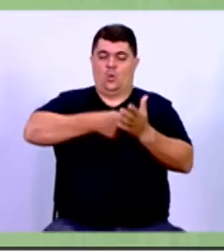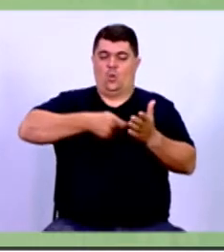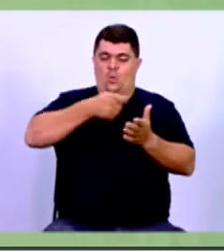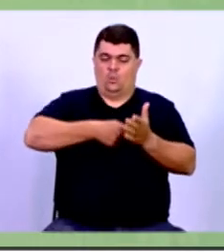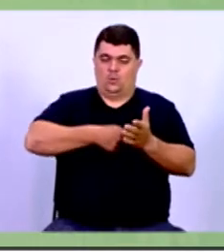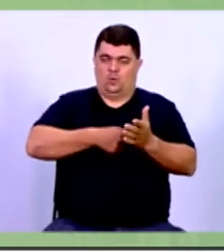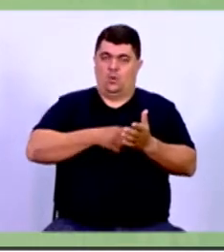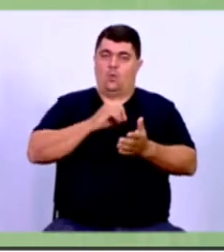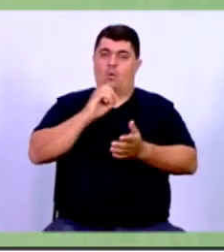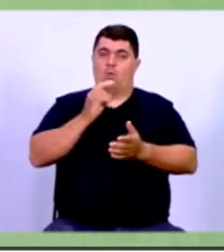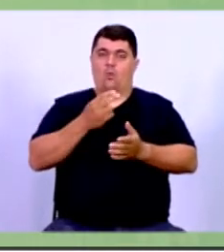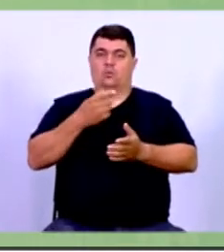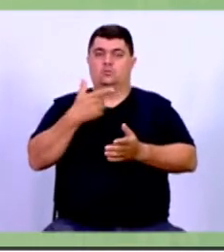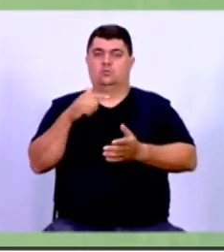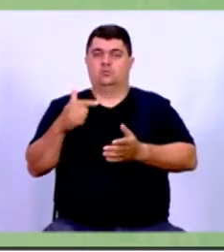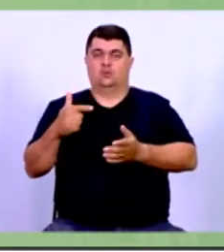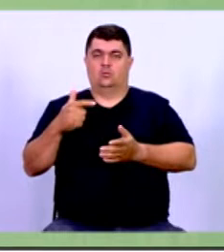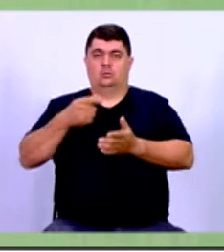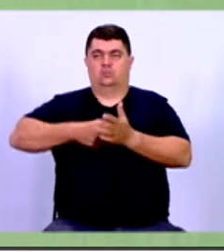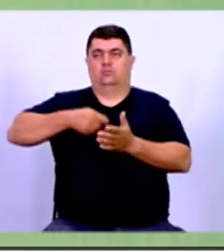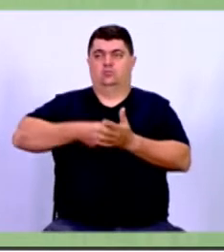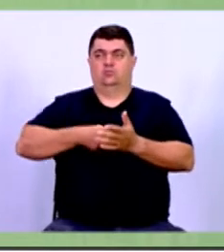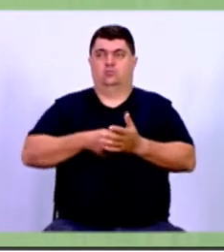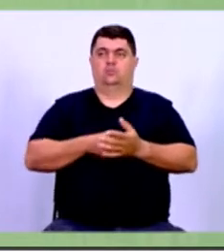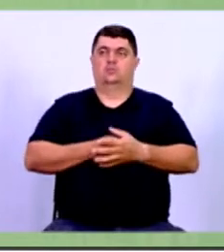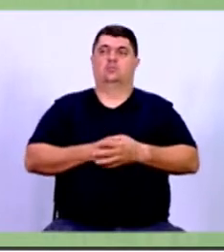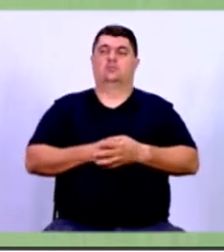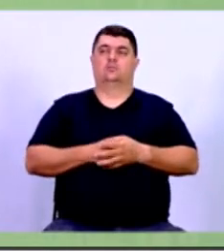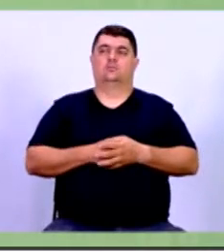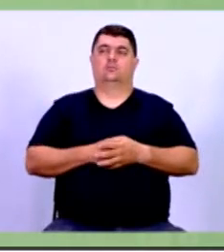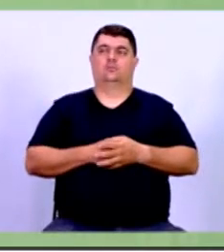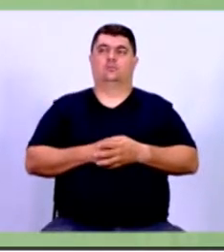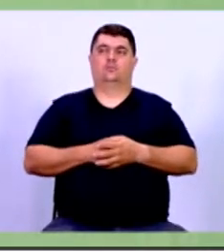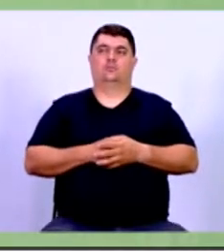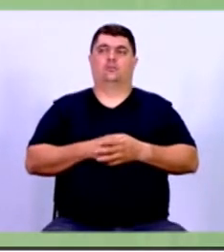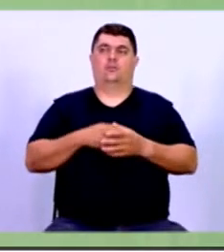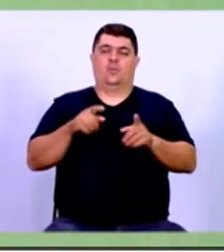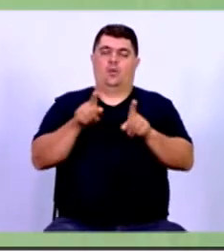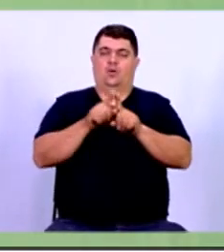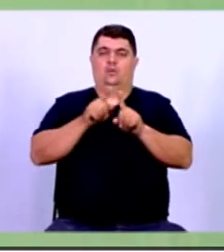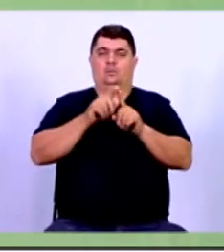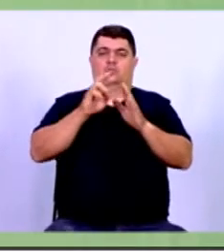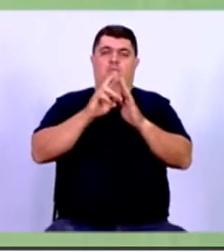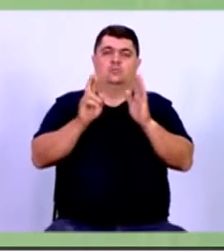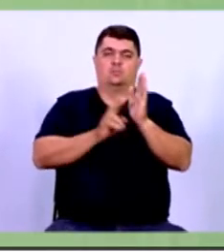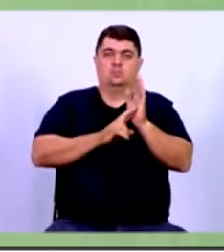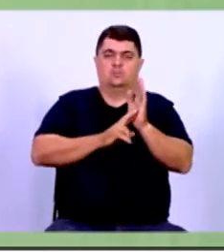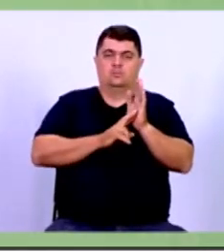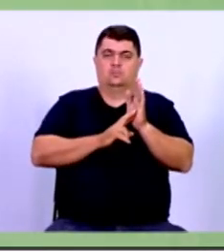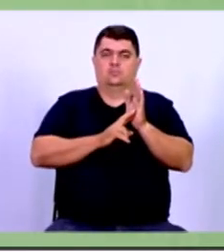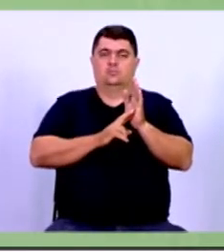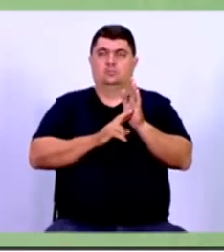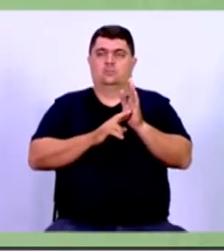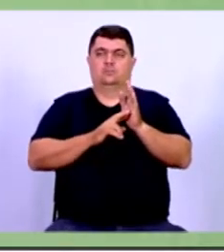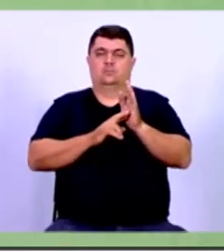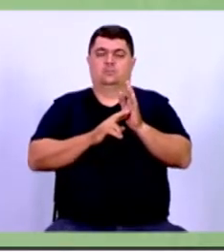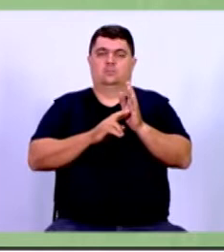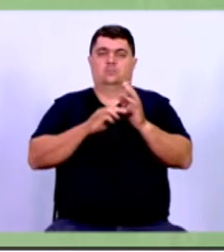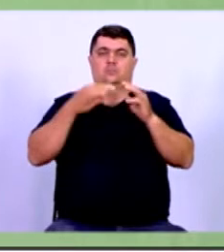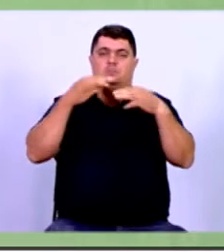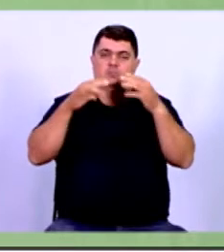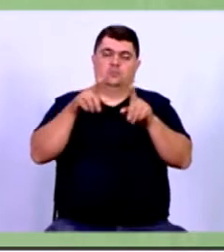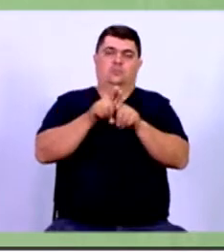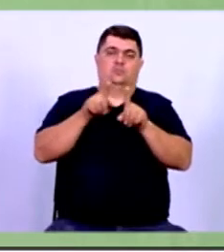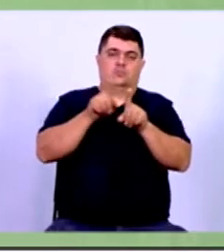Obrigatório e não obrigatório, conforme determinação das diretrizes curriculares da etapa, da modalidade e da área